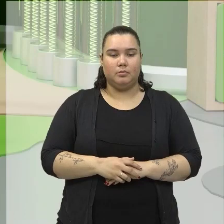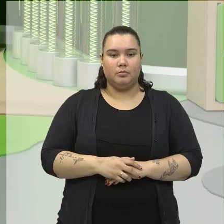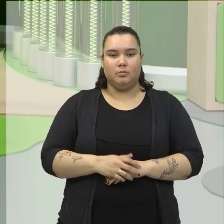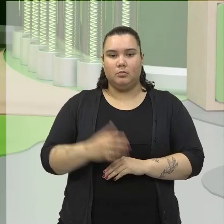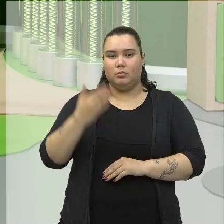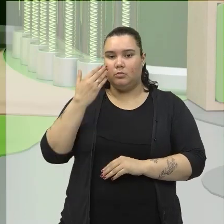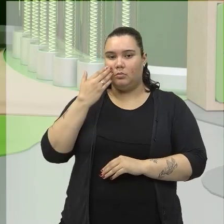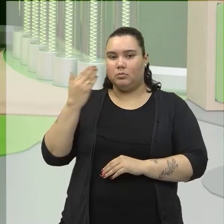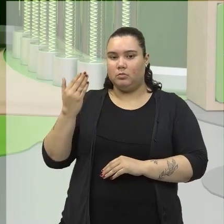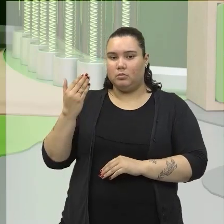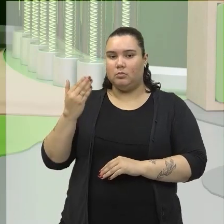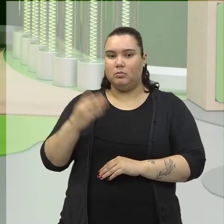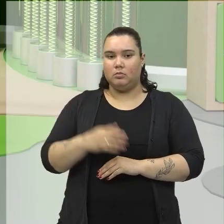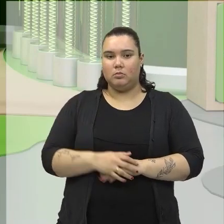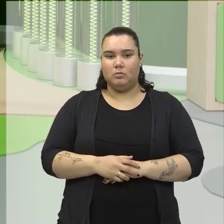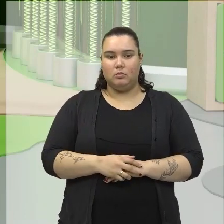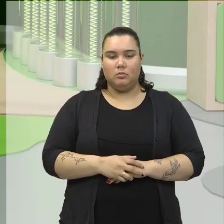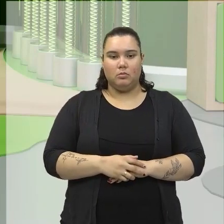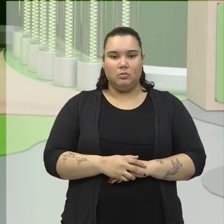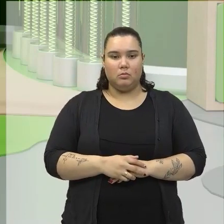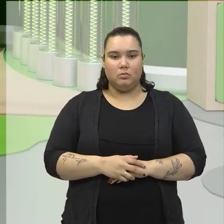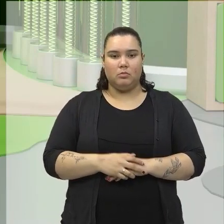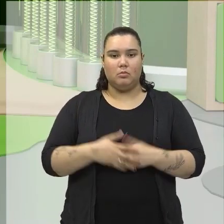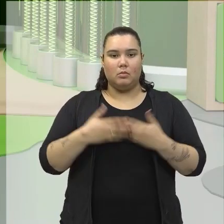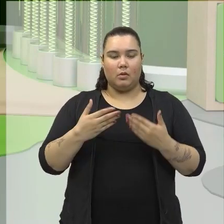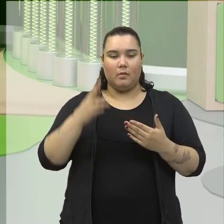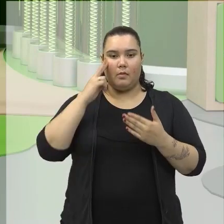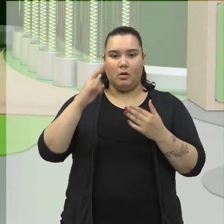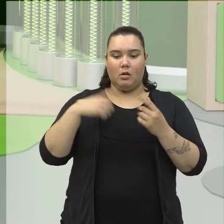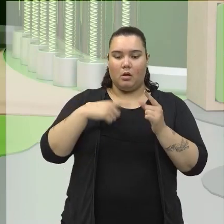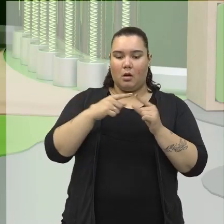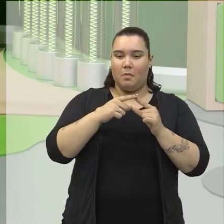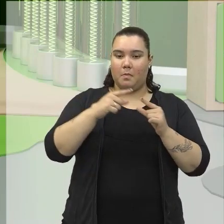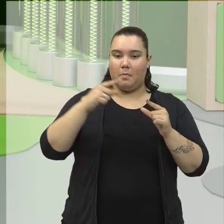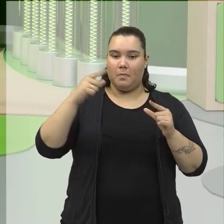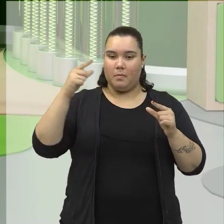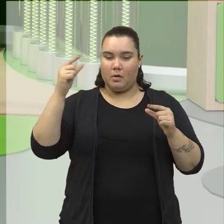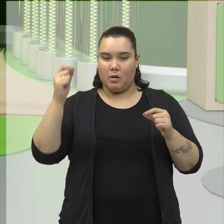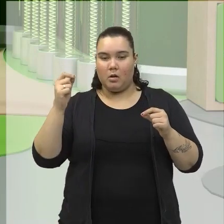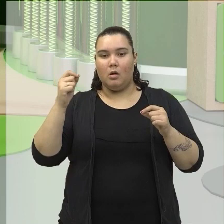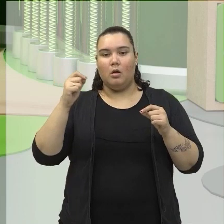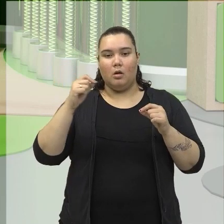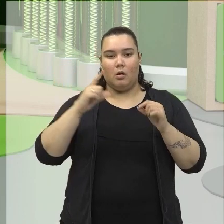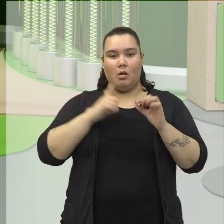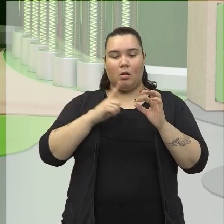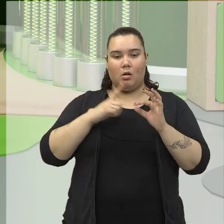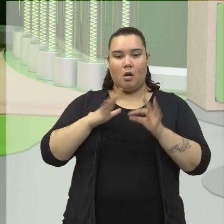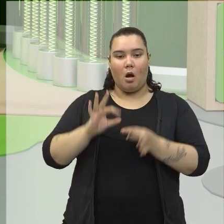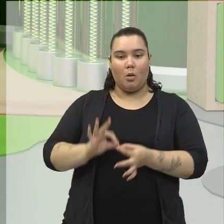visualização aí dessa estrutura, né? As pás, como a gente visualizou lá em cima, eles têm aí essa